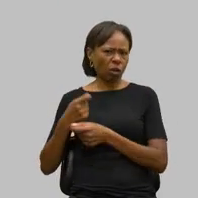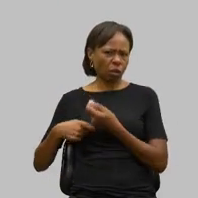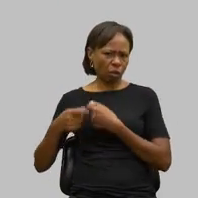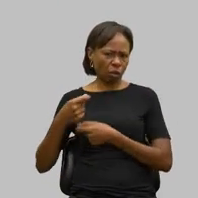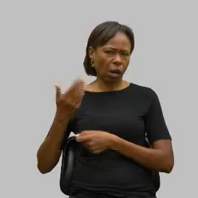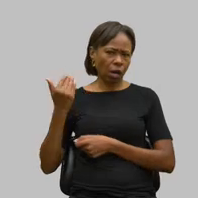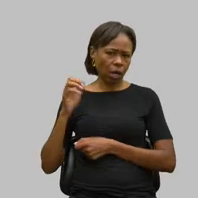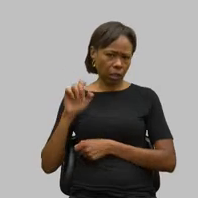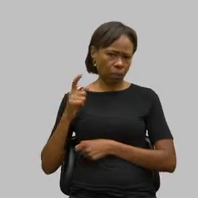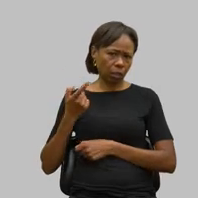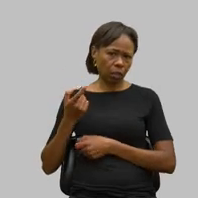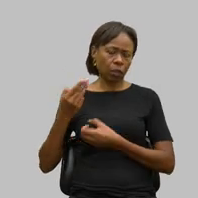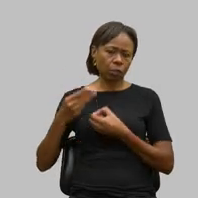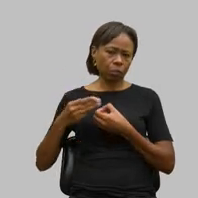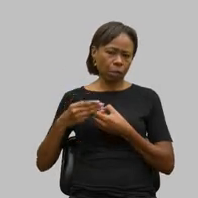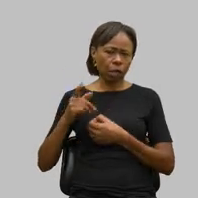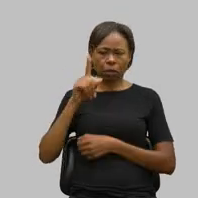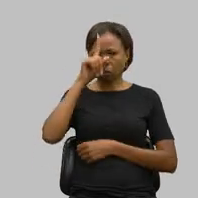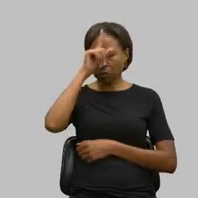hospitalar também,